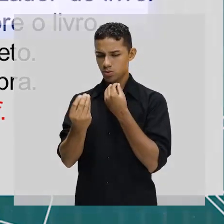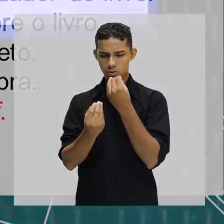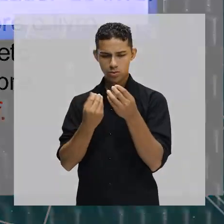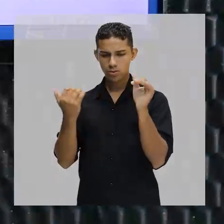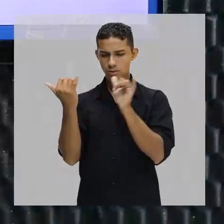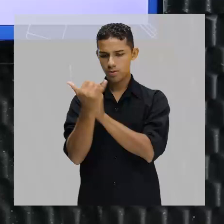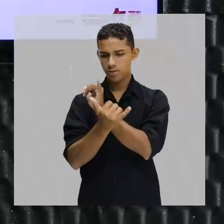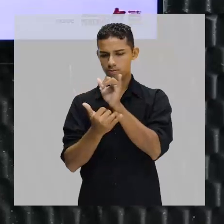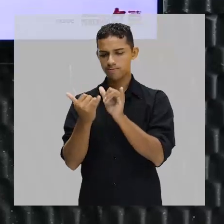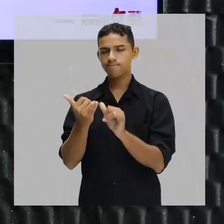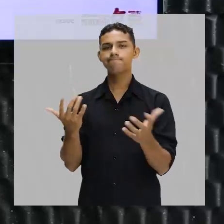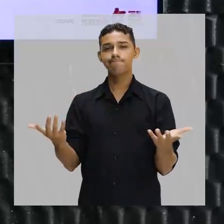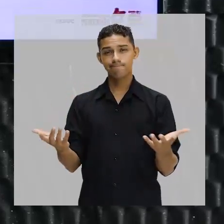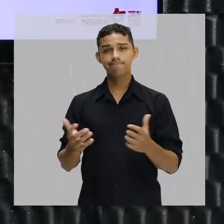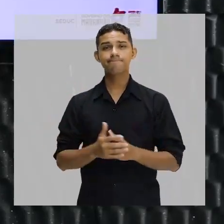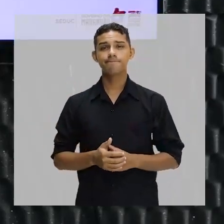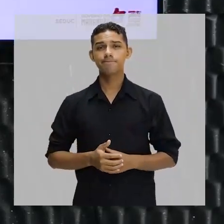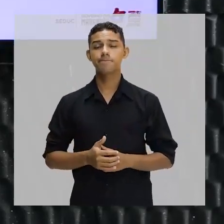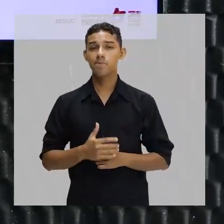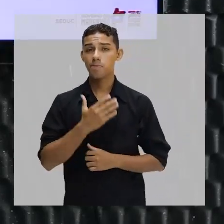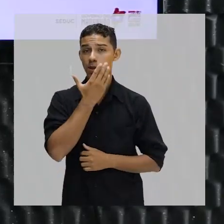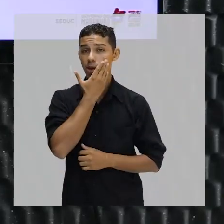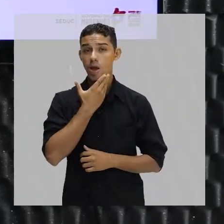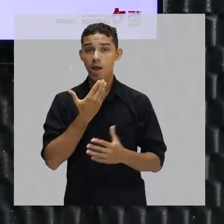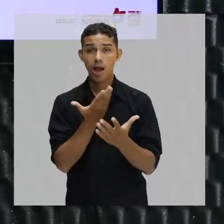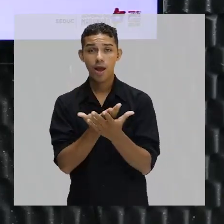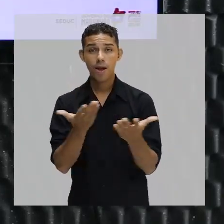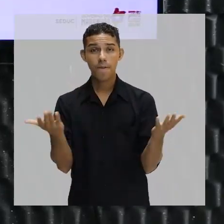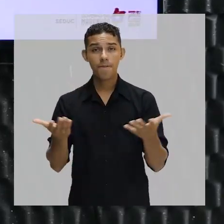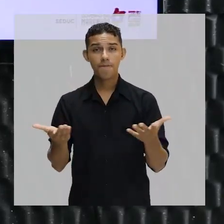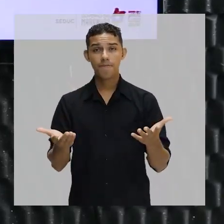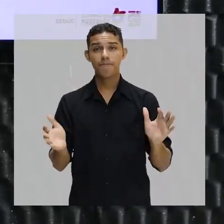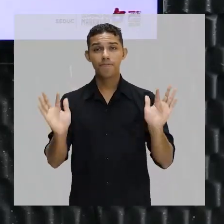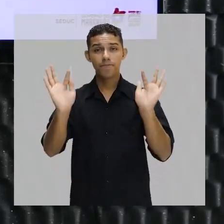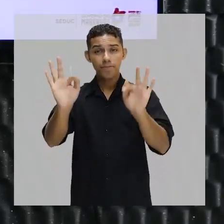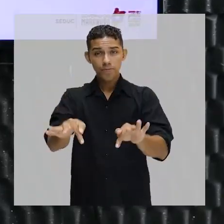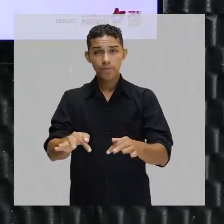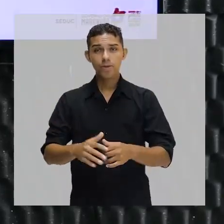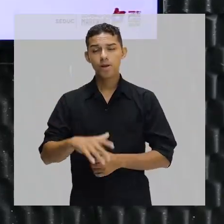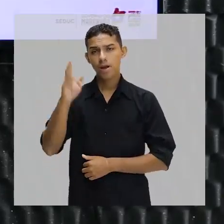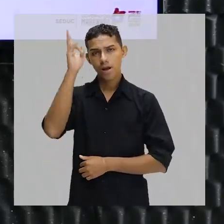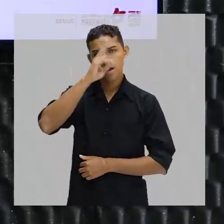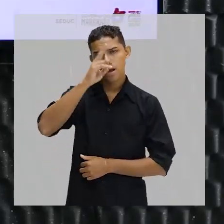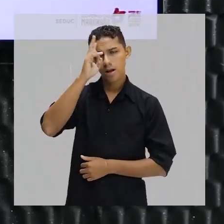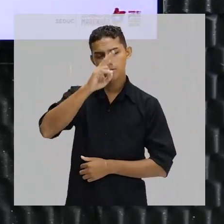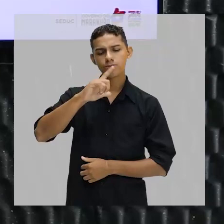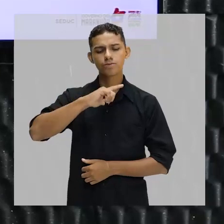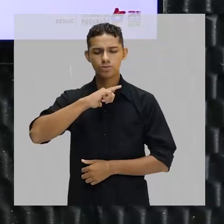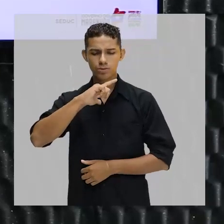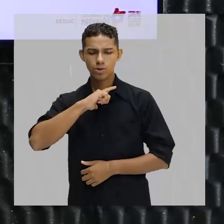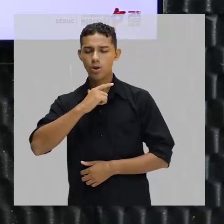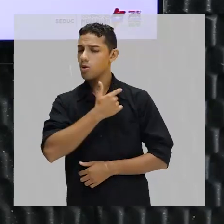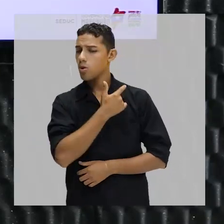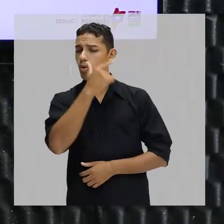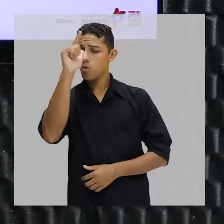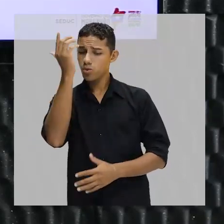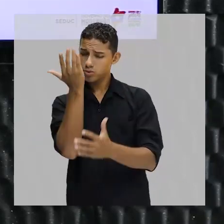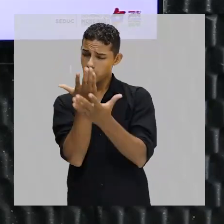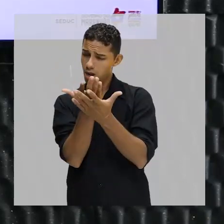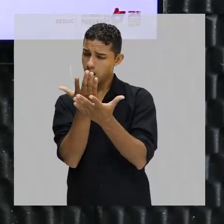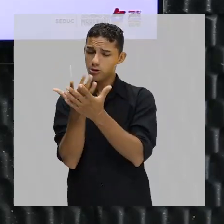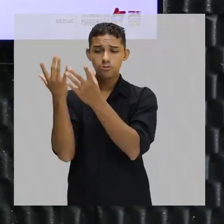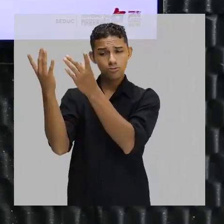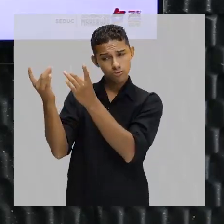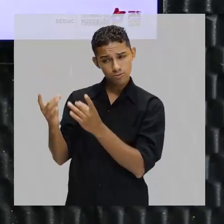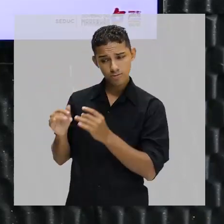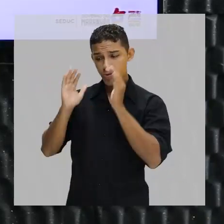foi composta. Então é isso, turma, nossa aula vai chegando ao fim. Lembro vocês que nós teremos ainda outras aulas